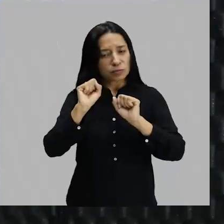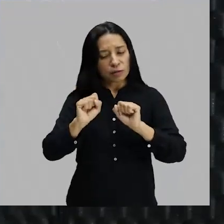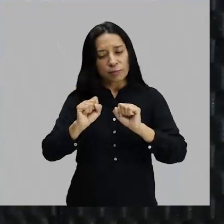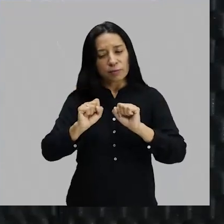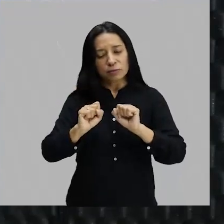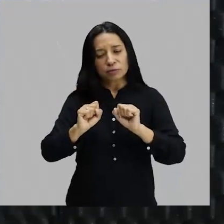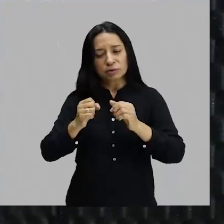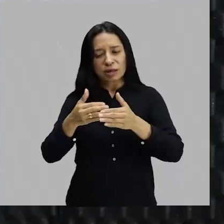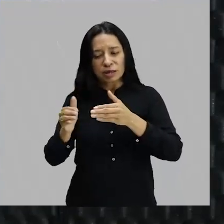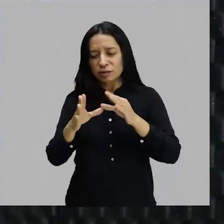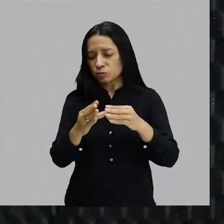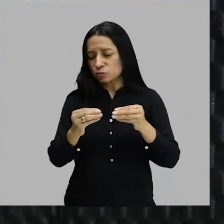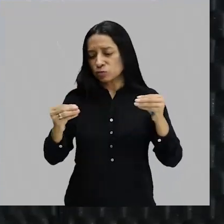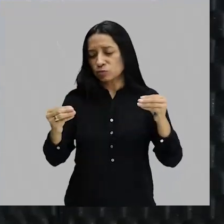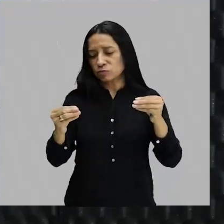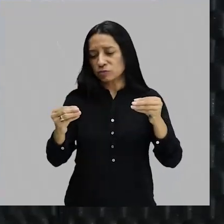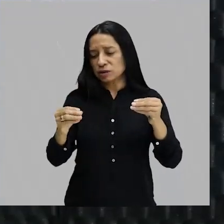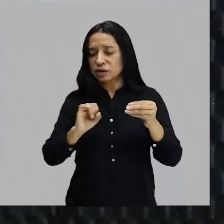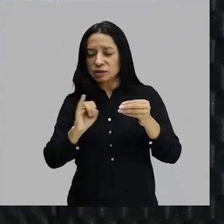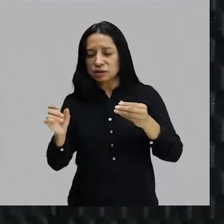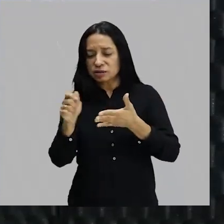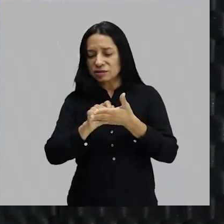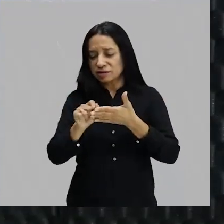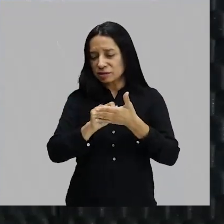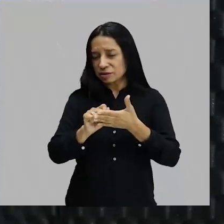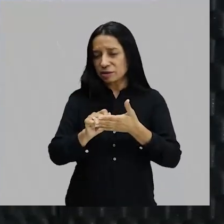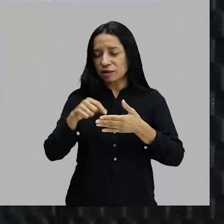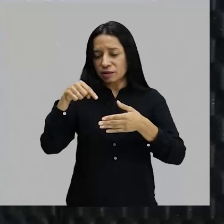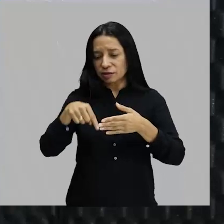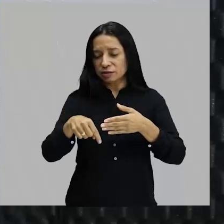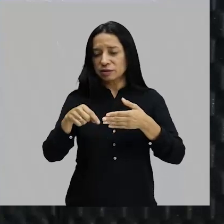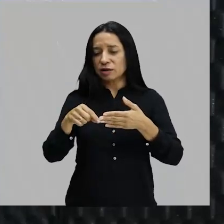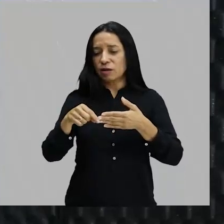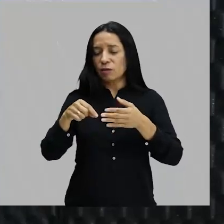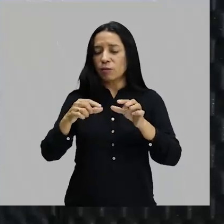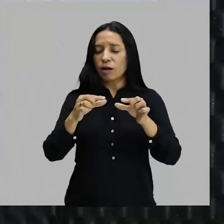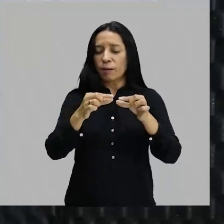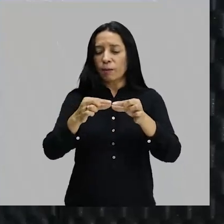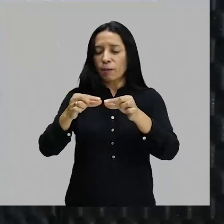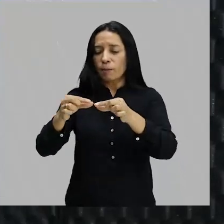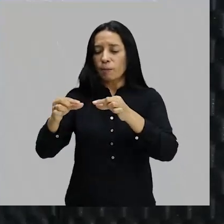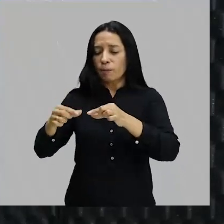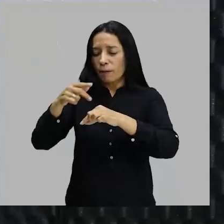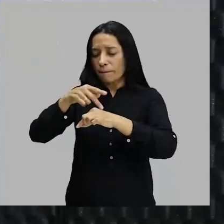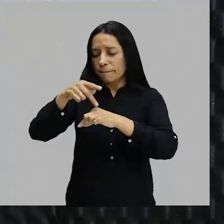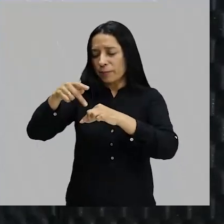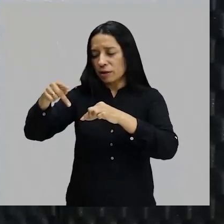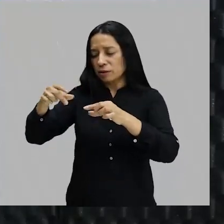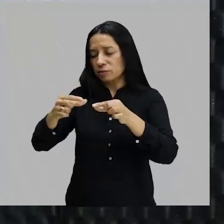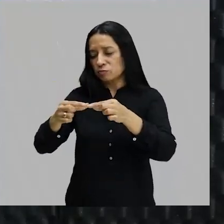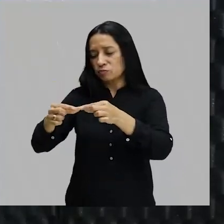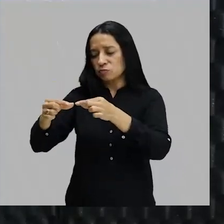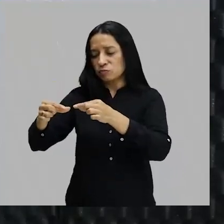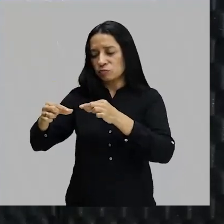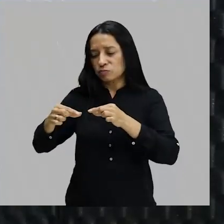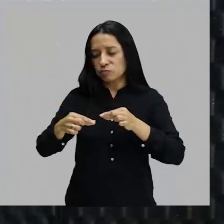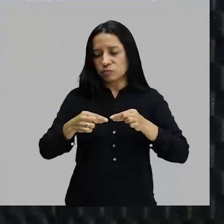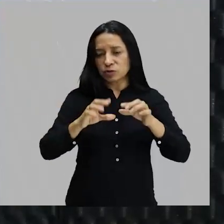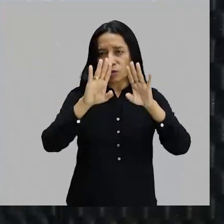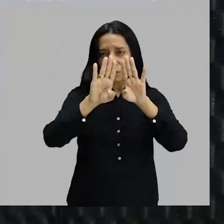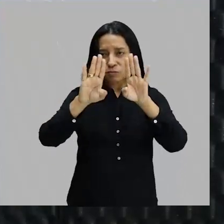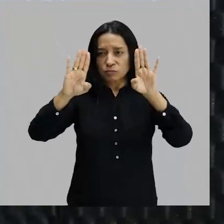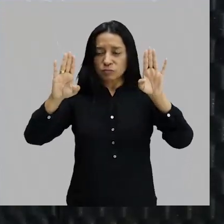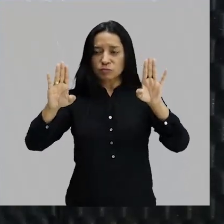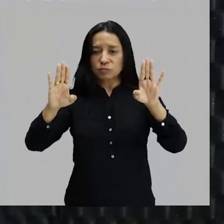talvez ela suma. Se eu riscar ela. Aqui não. Aqui eu vou colocar pedra uma por uma, até fazer um mosaico do tamanho da minha parede aqui do